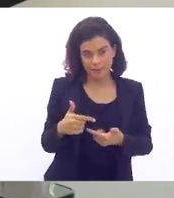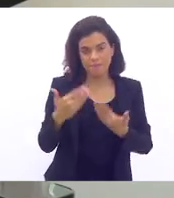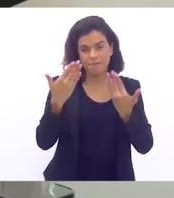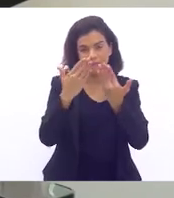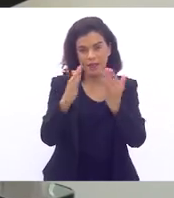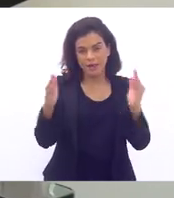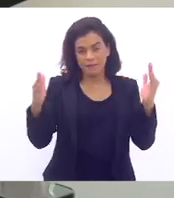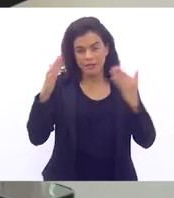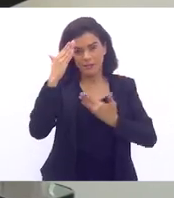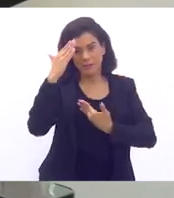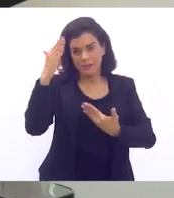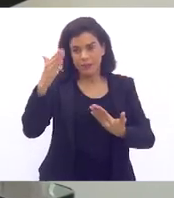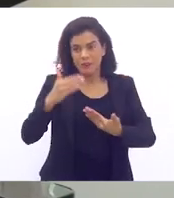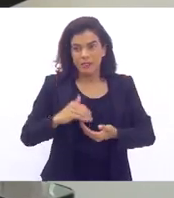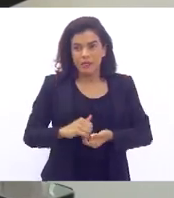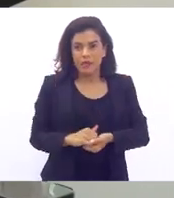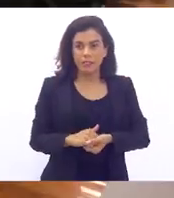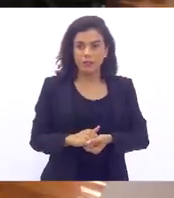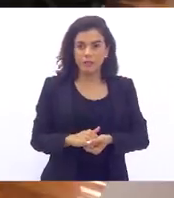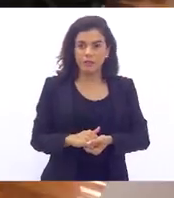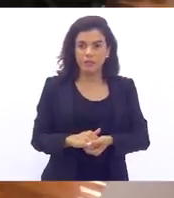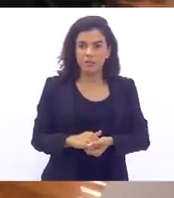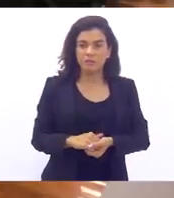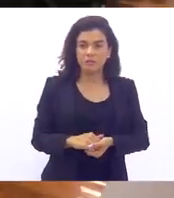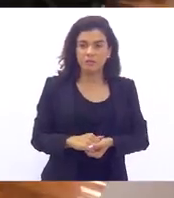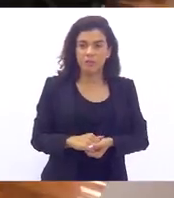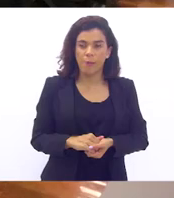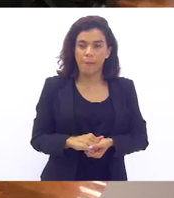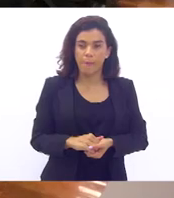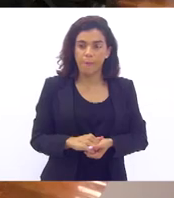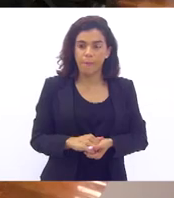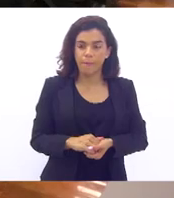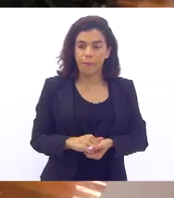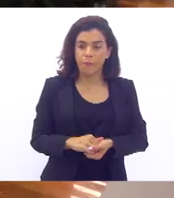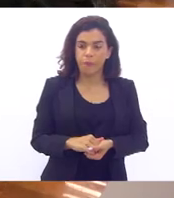e obrigado pela oportunidade de falar muito bom